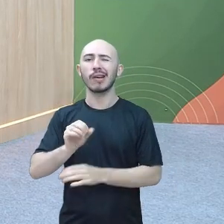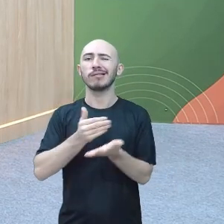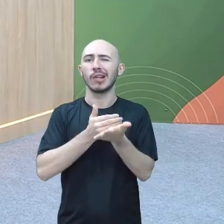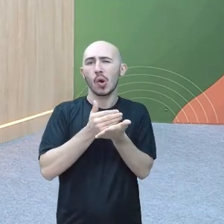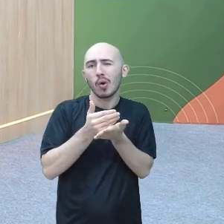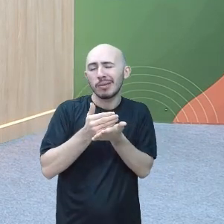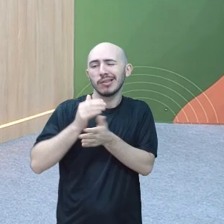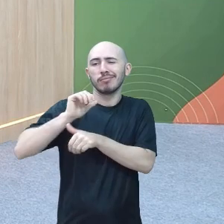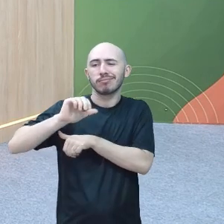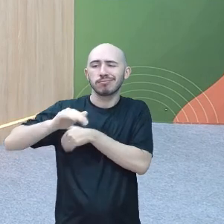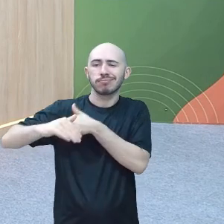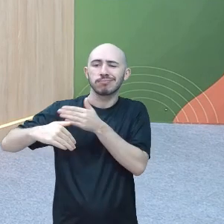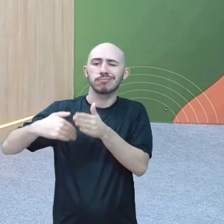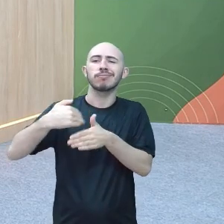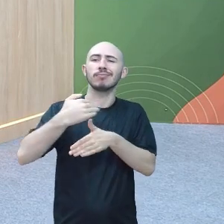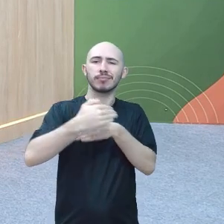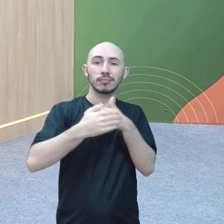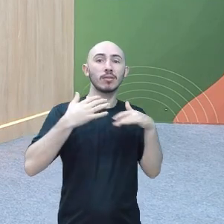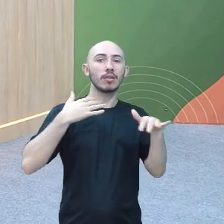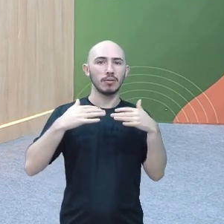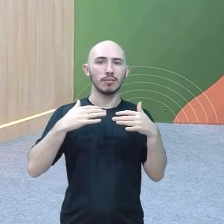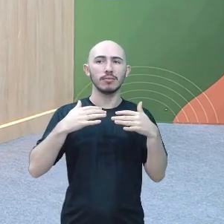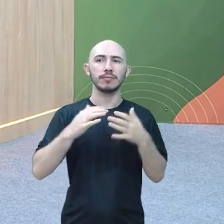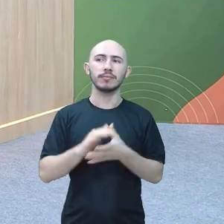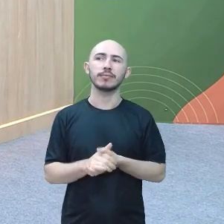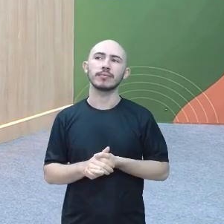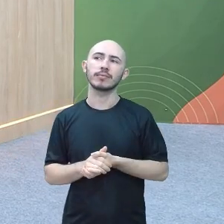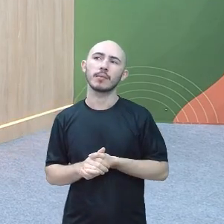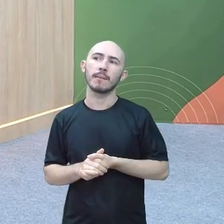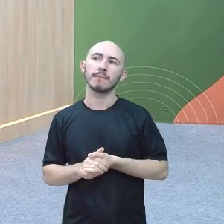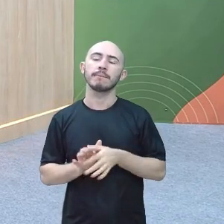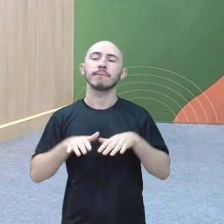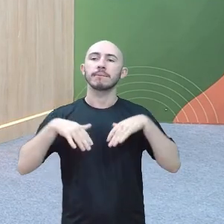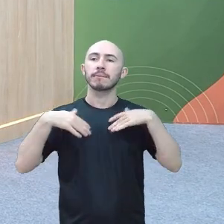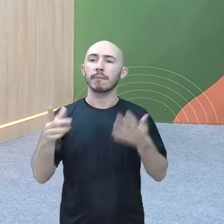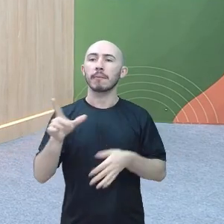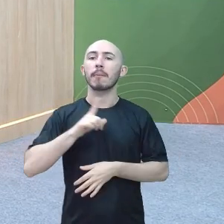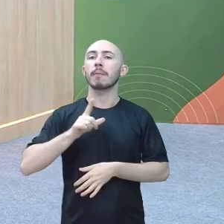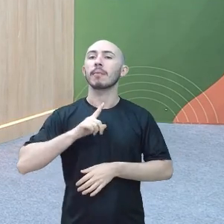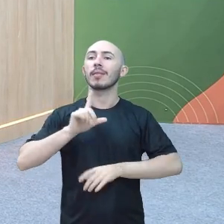evolução do movimento, a gente tem